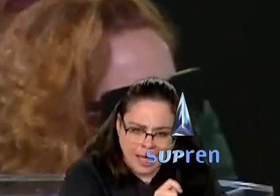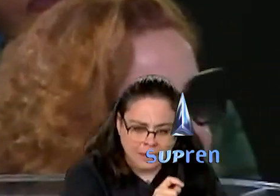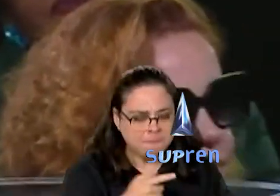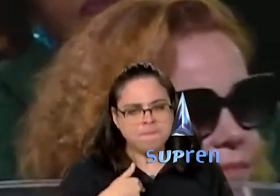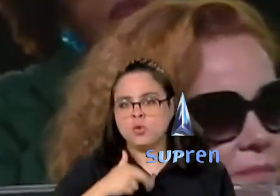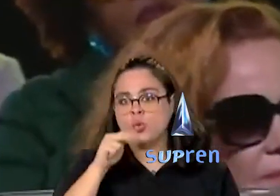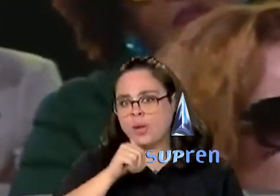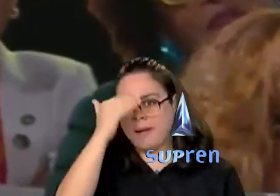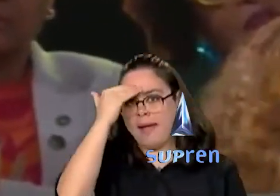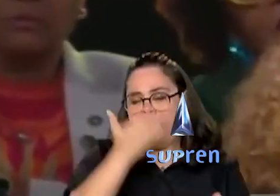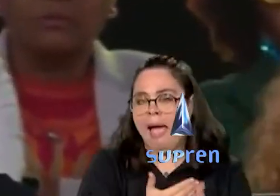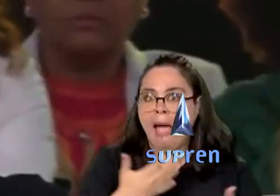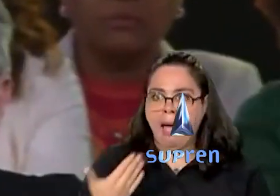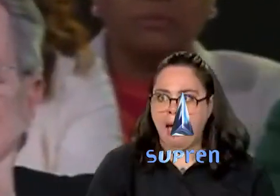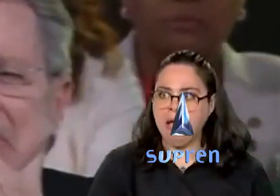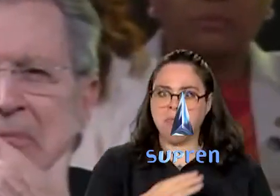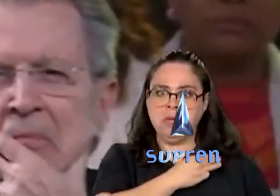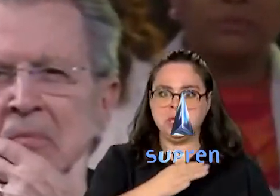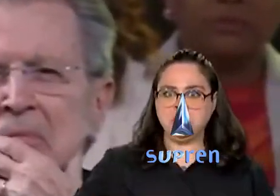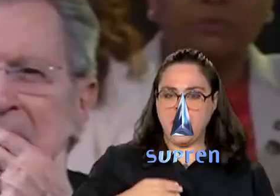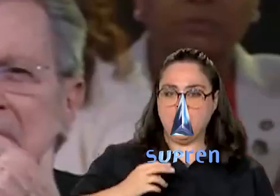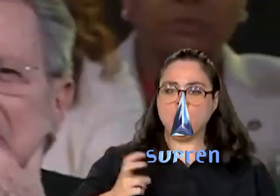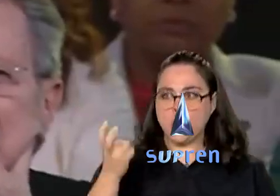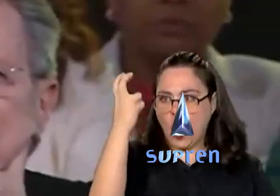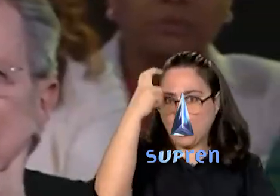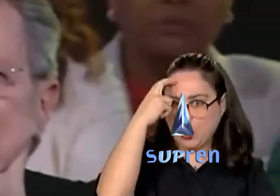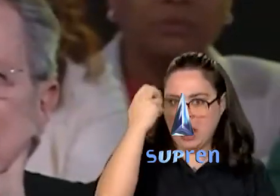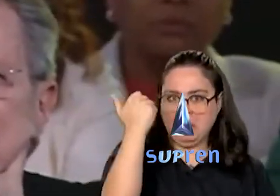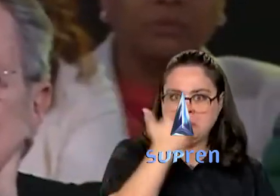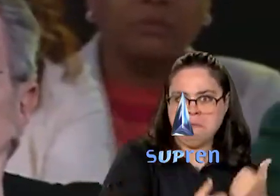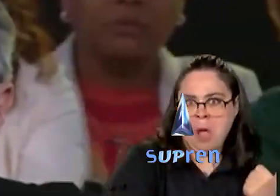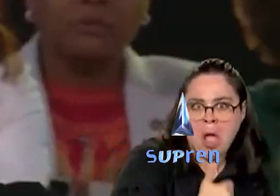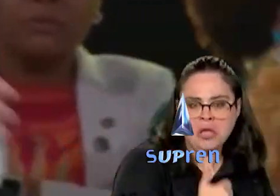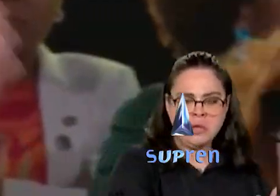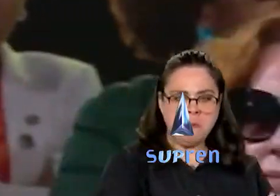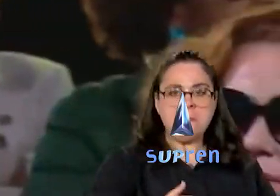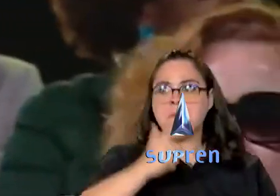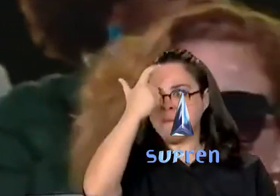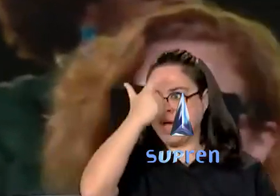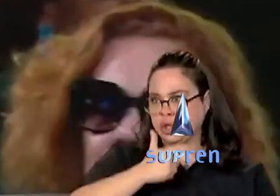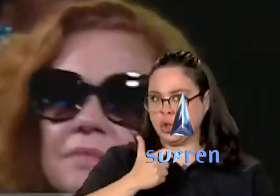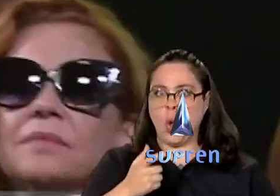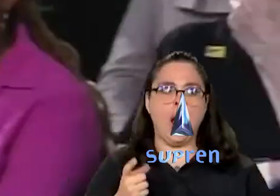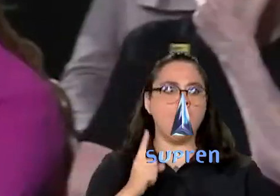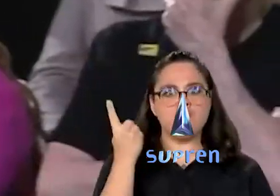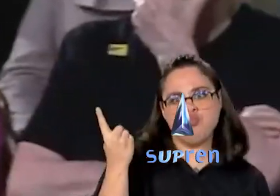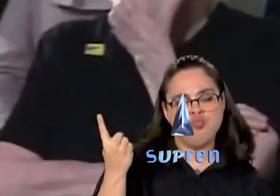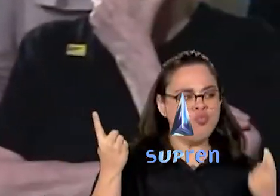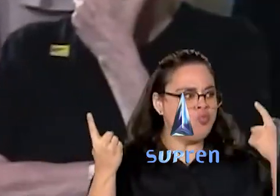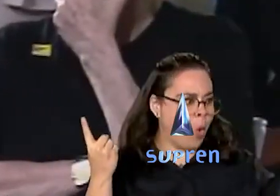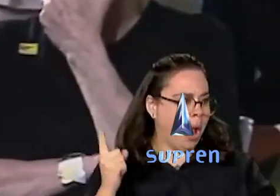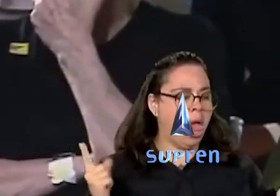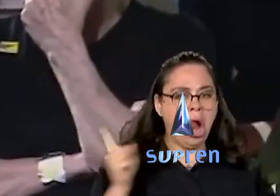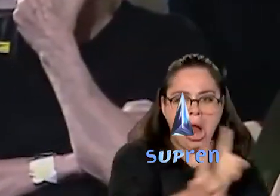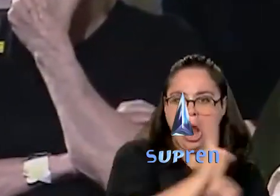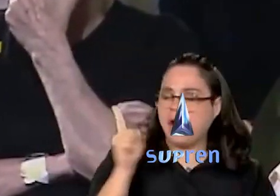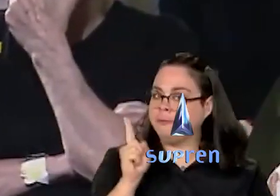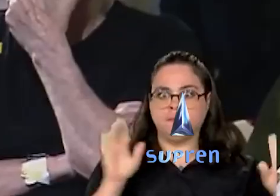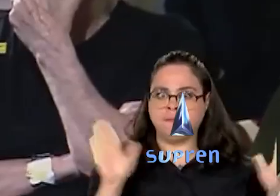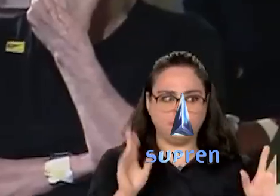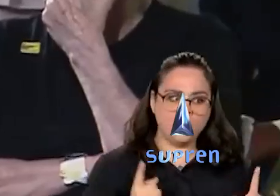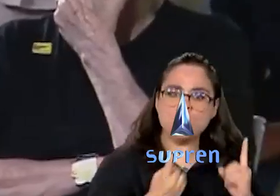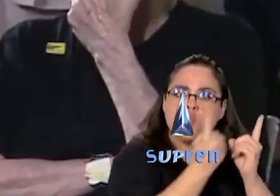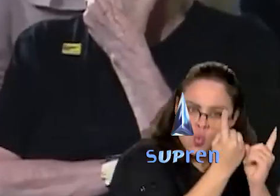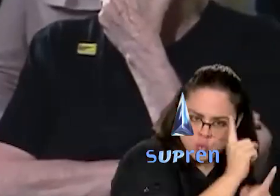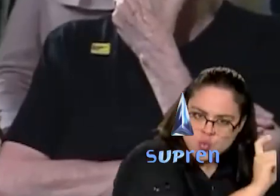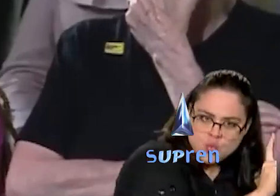2500 serão diretos e 6300 indiretos impulsionando assim a